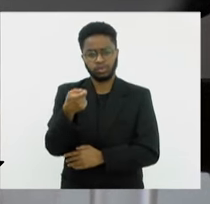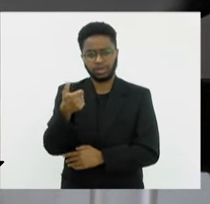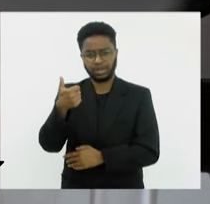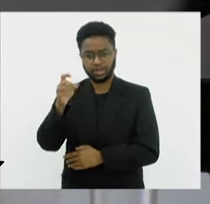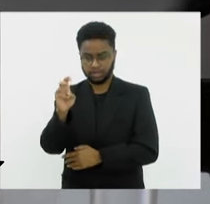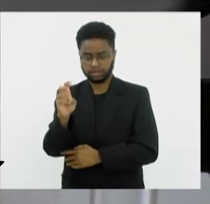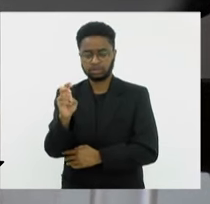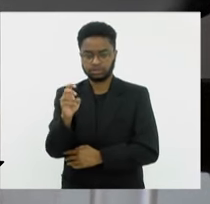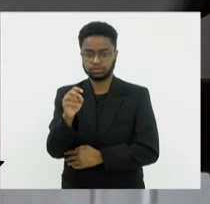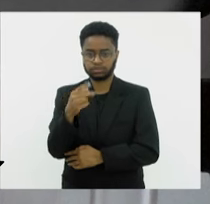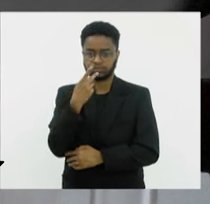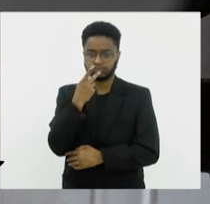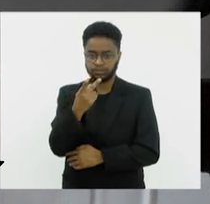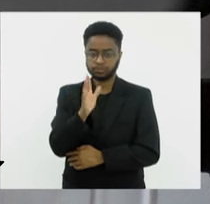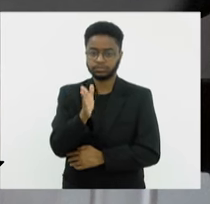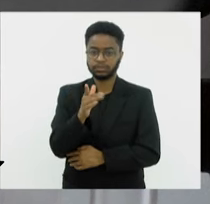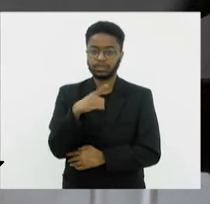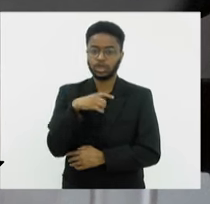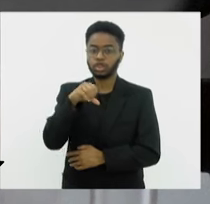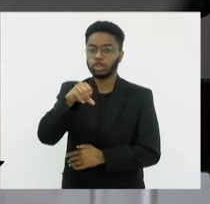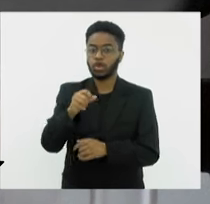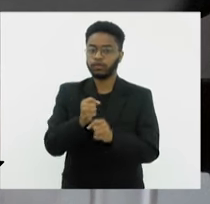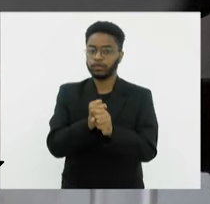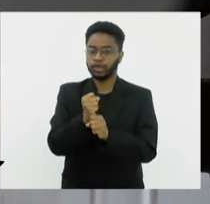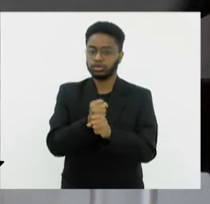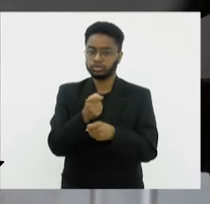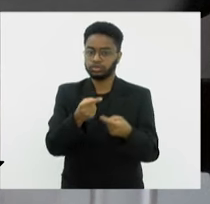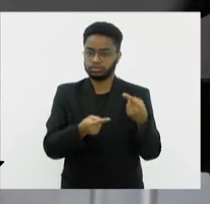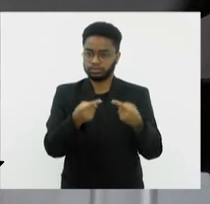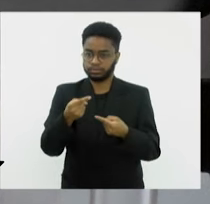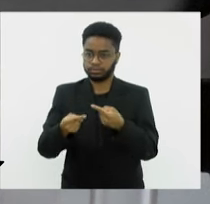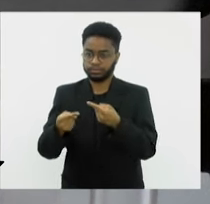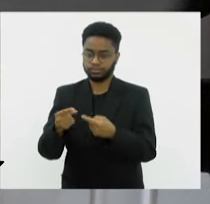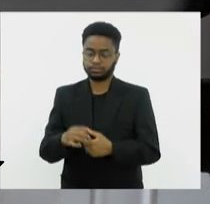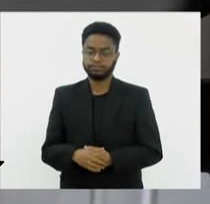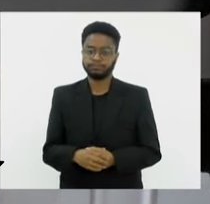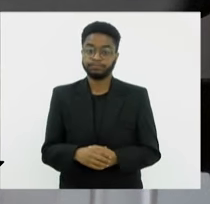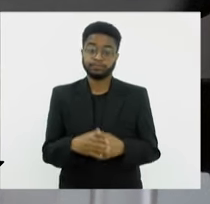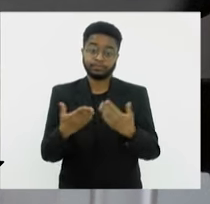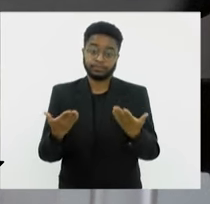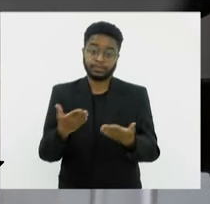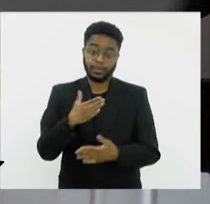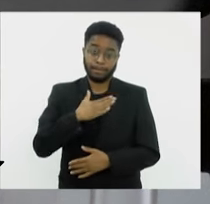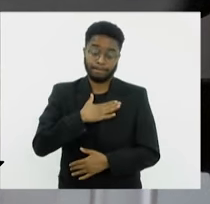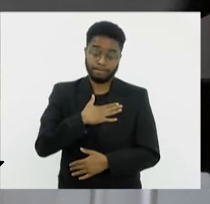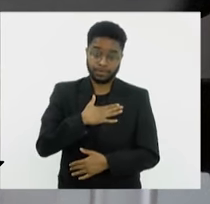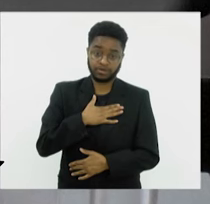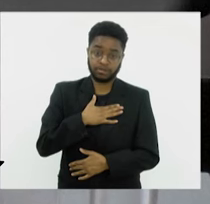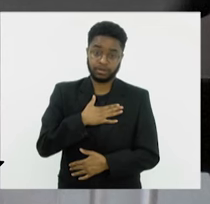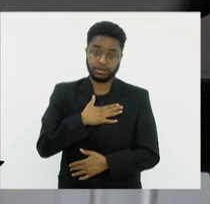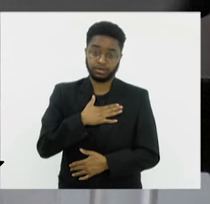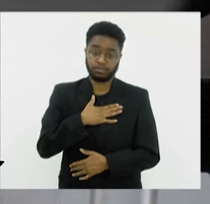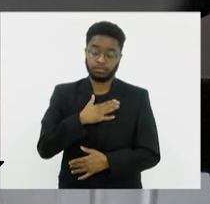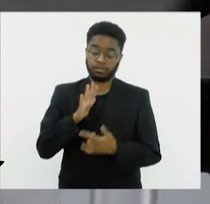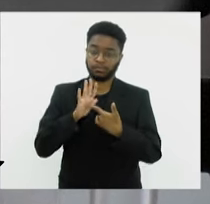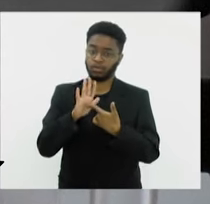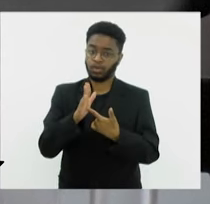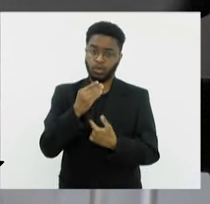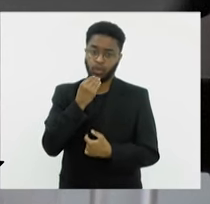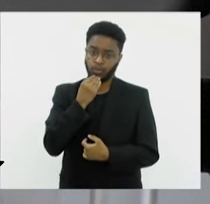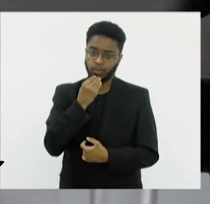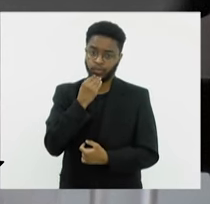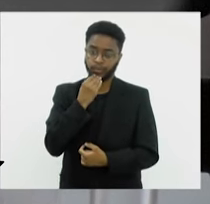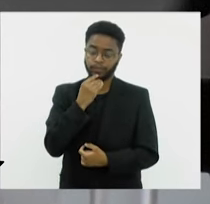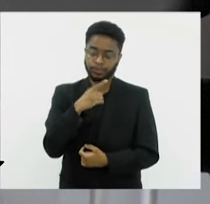2015. Né? Já tem 9 anos. Então, para mim, restou claro que há